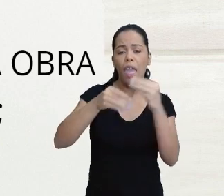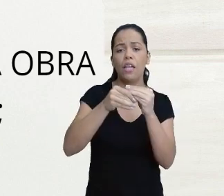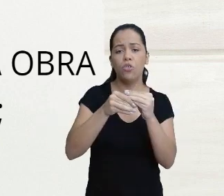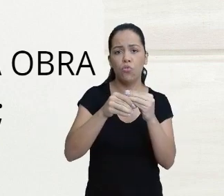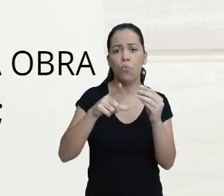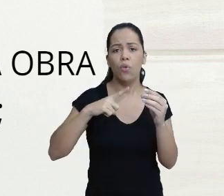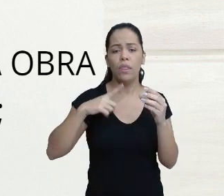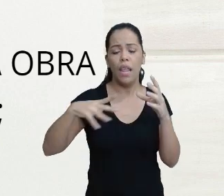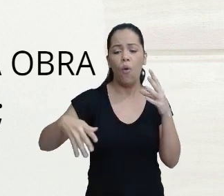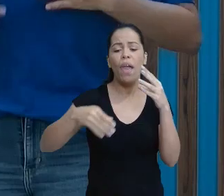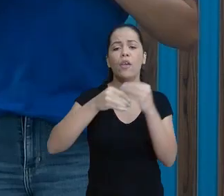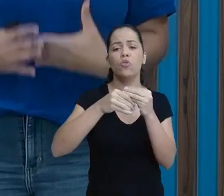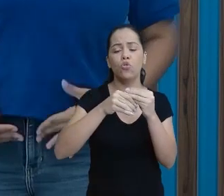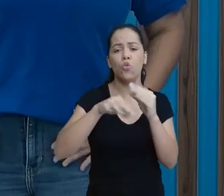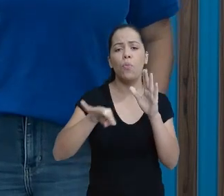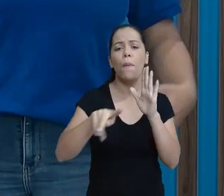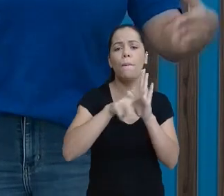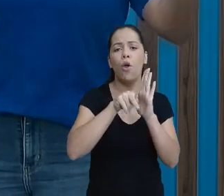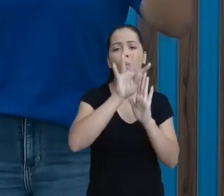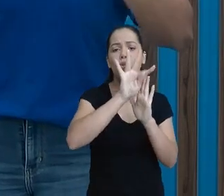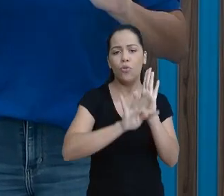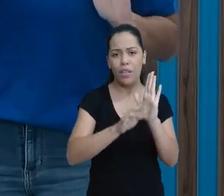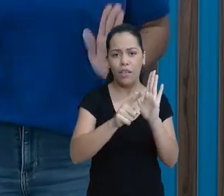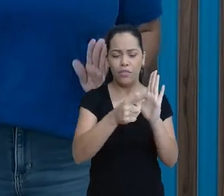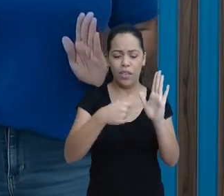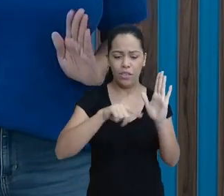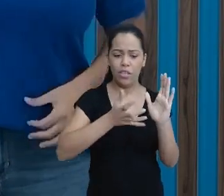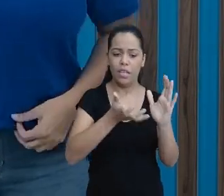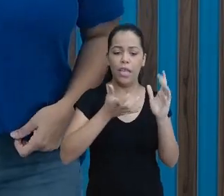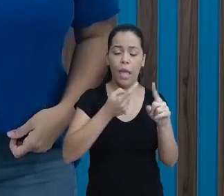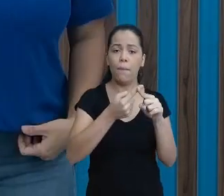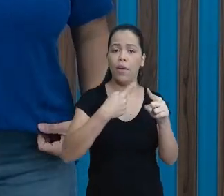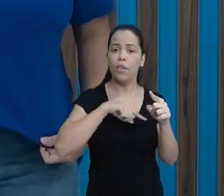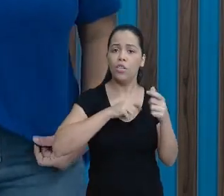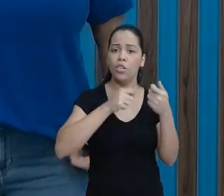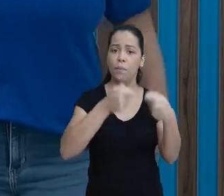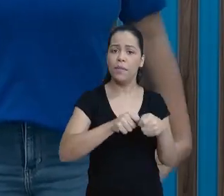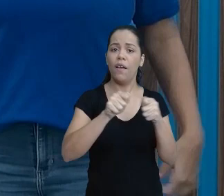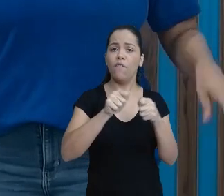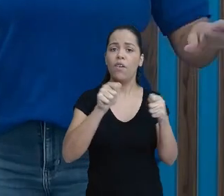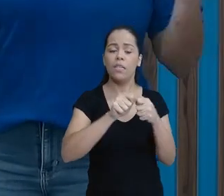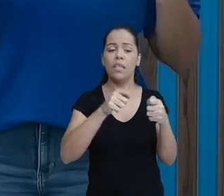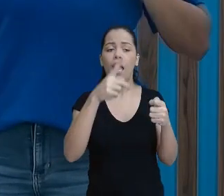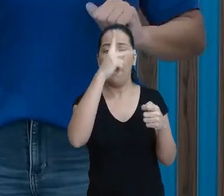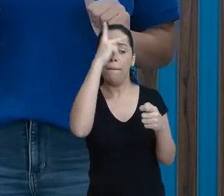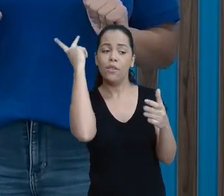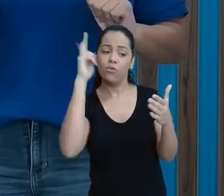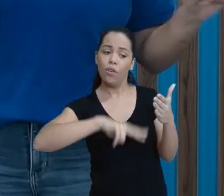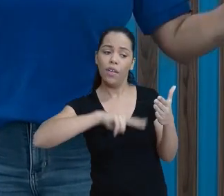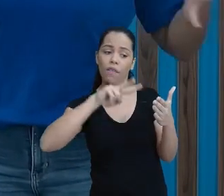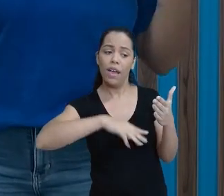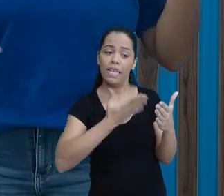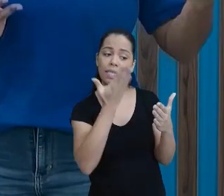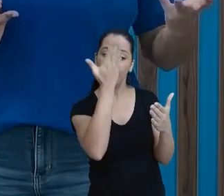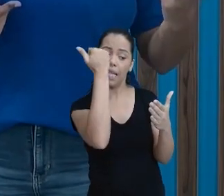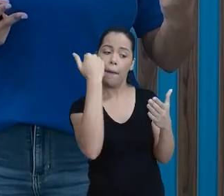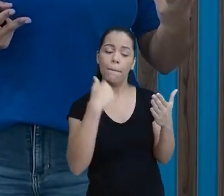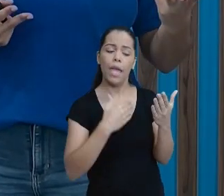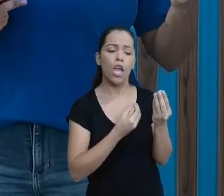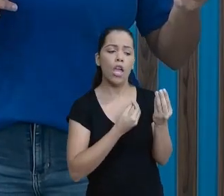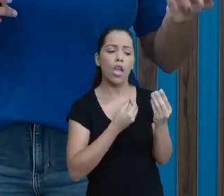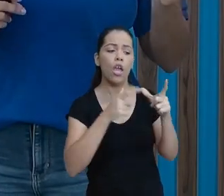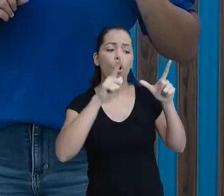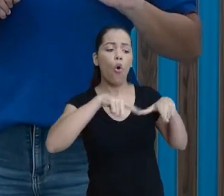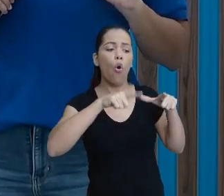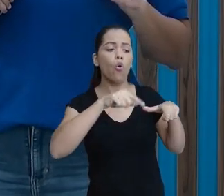quê? Porque a gente precisa localizar o nosso leitor. Ele precisa entender de onde vem nossa crítica, de onde partimos.